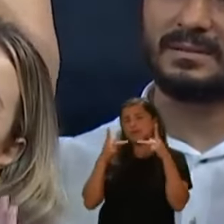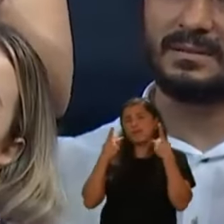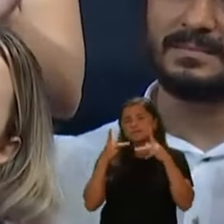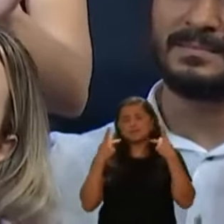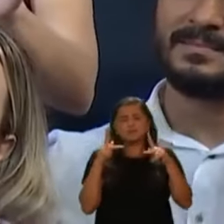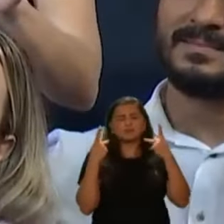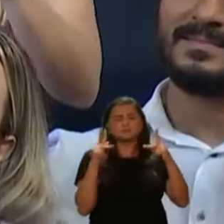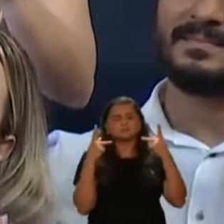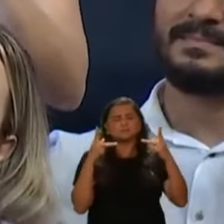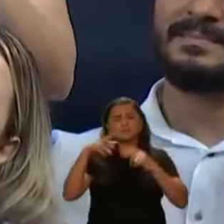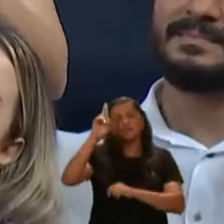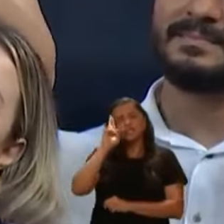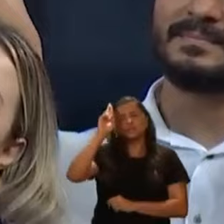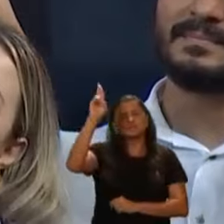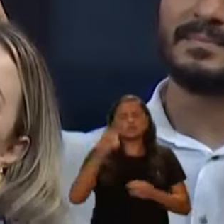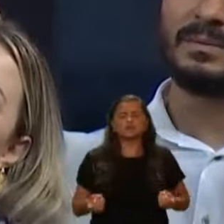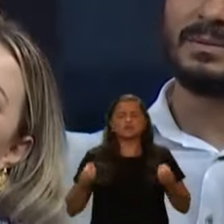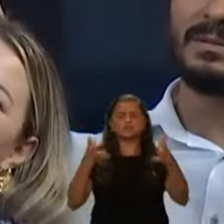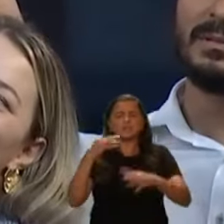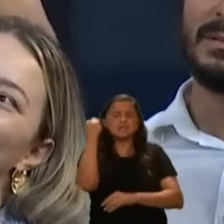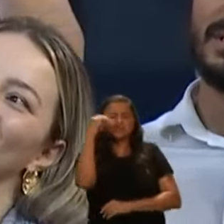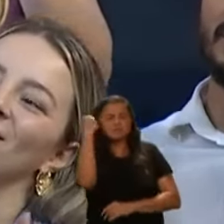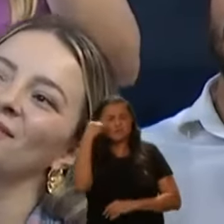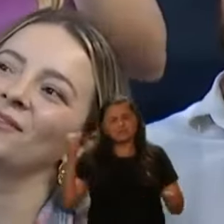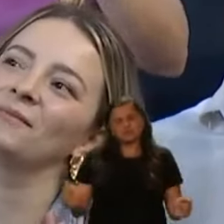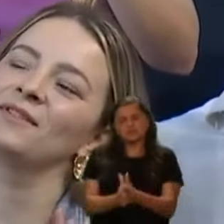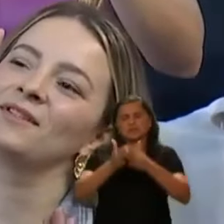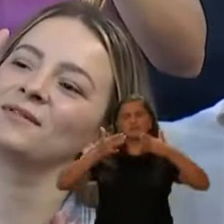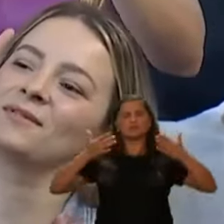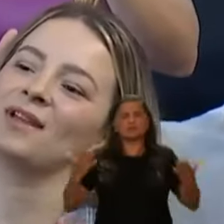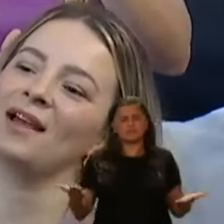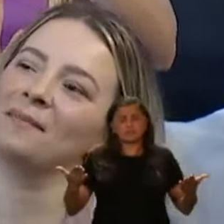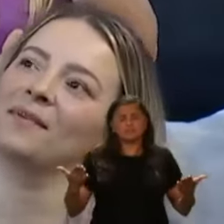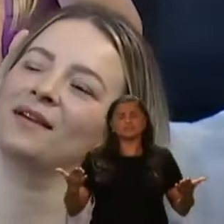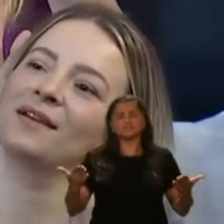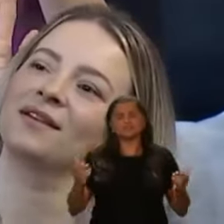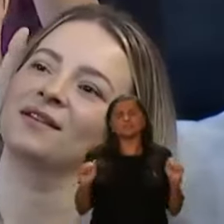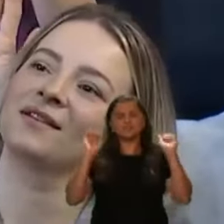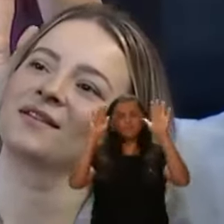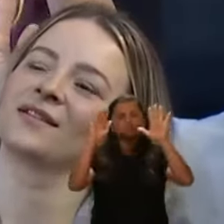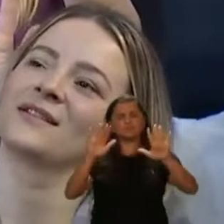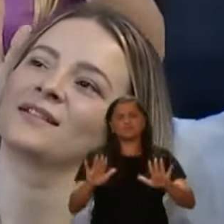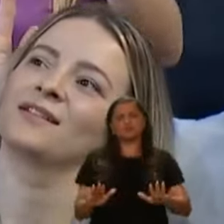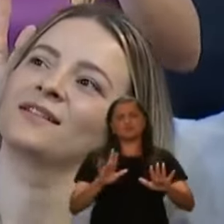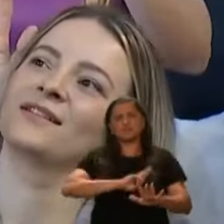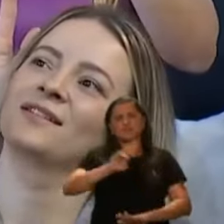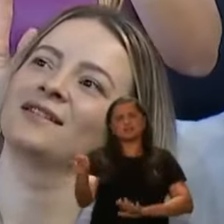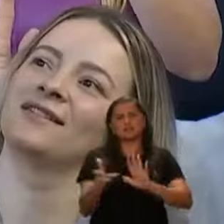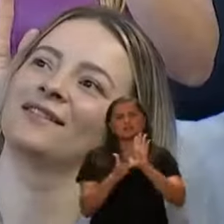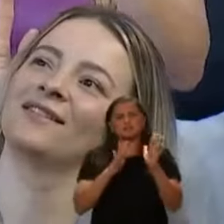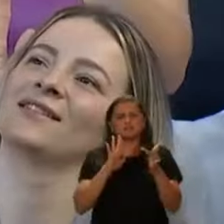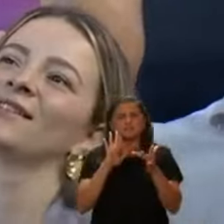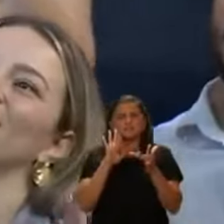de Deus. Que o Senhor lhe conceda experiências maravilhosas, ainda na sua infância. Nós abençoamos você